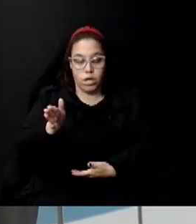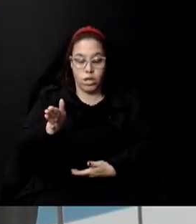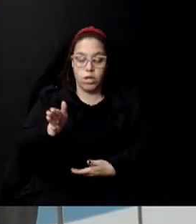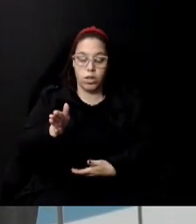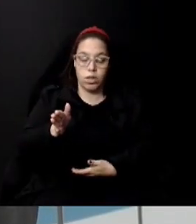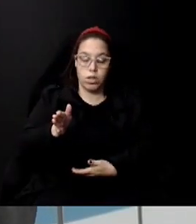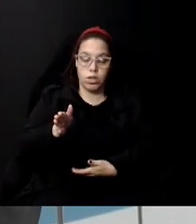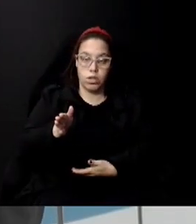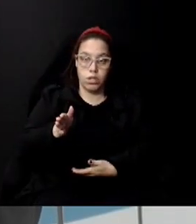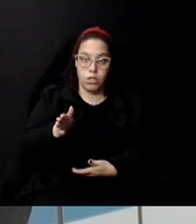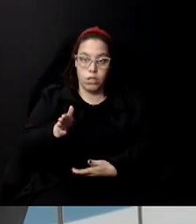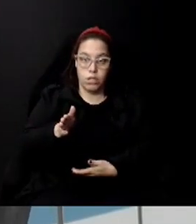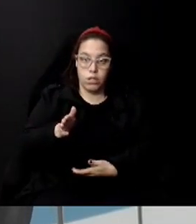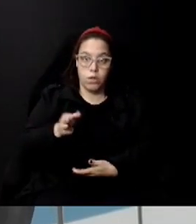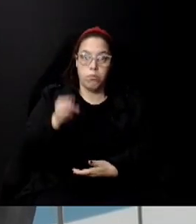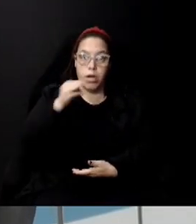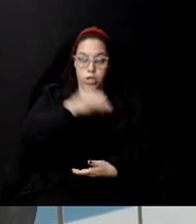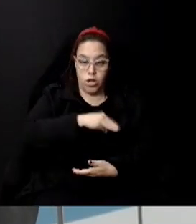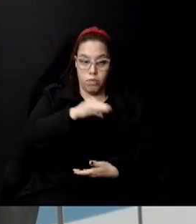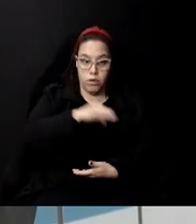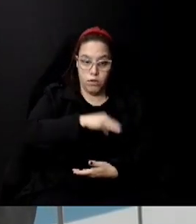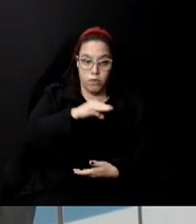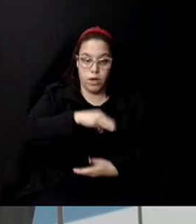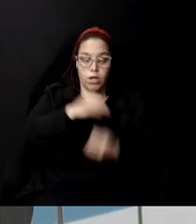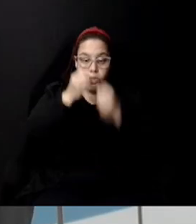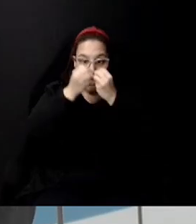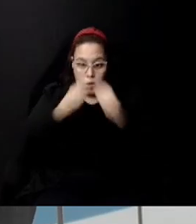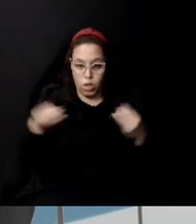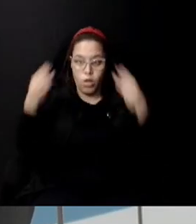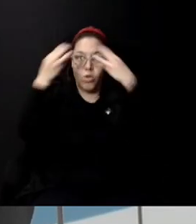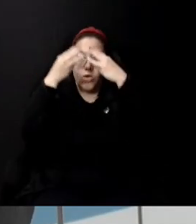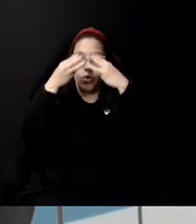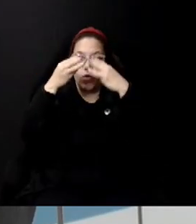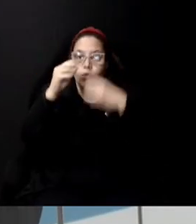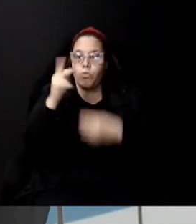parte de missão da ONU no Haiti,